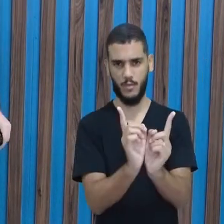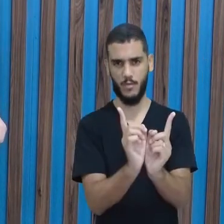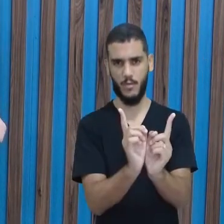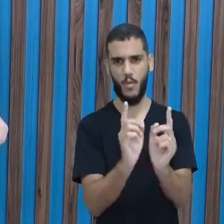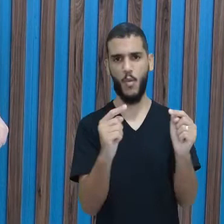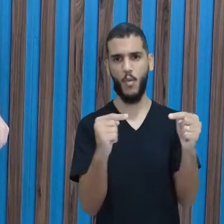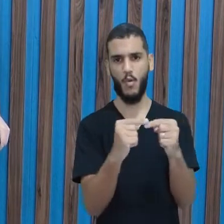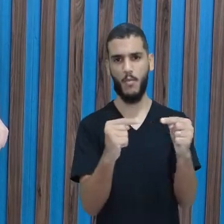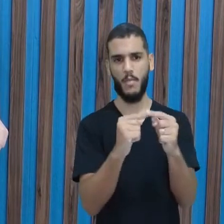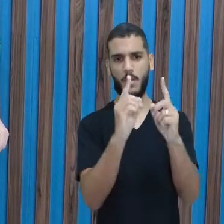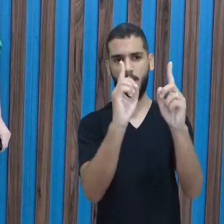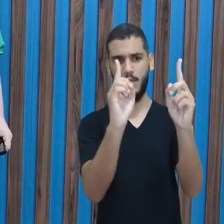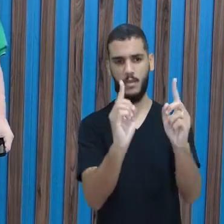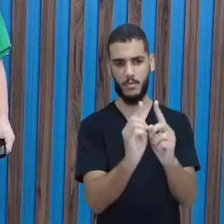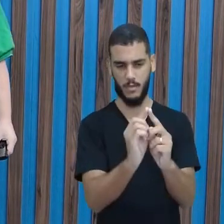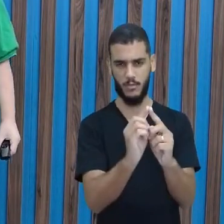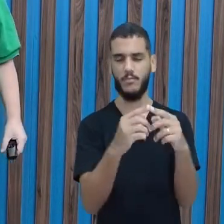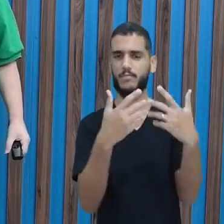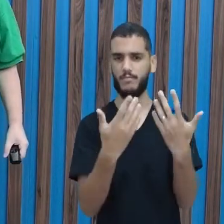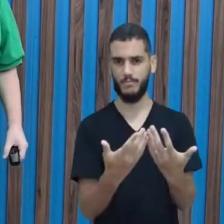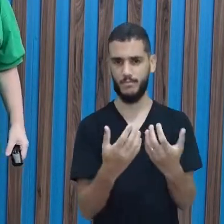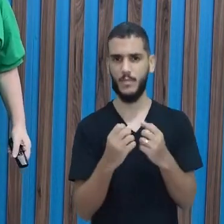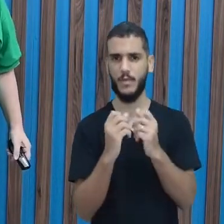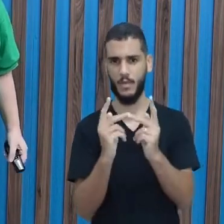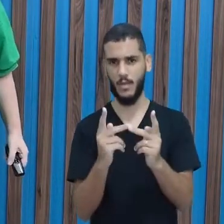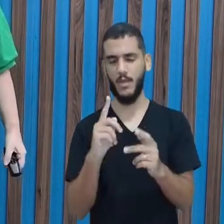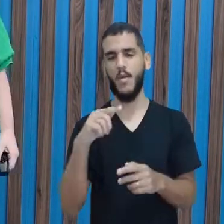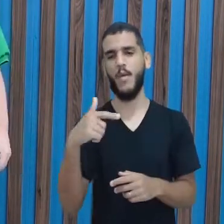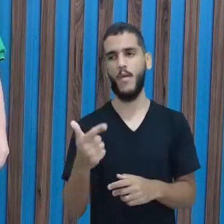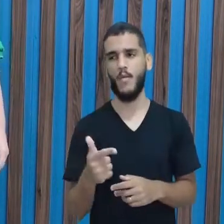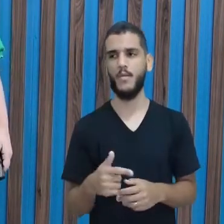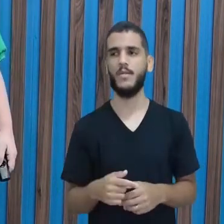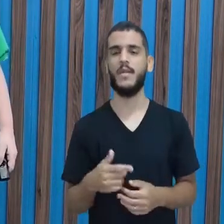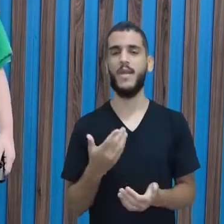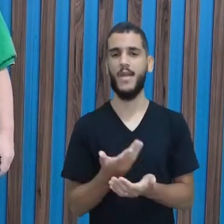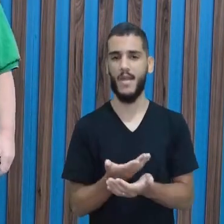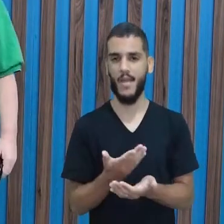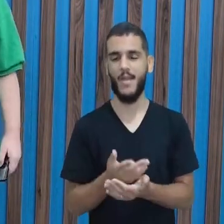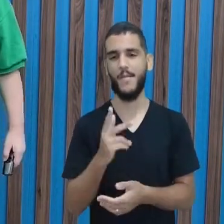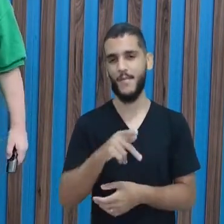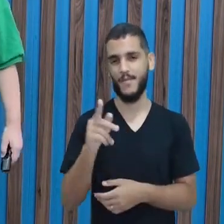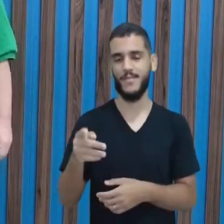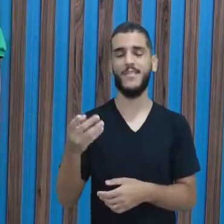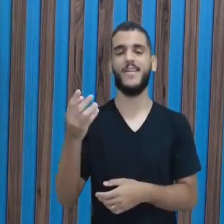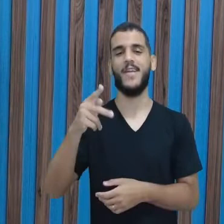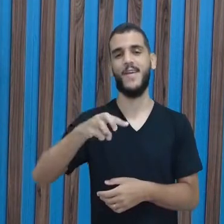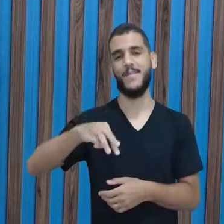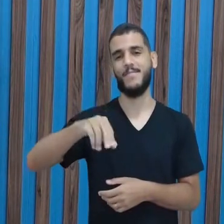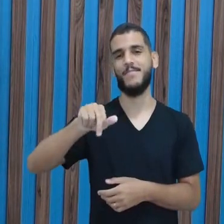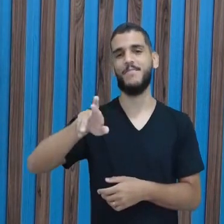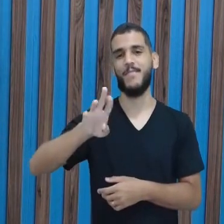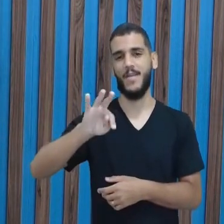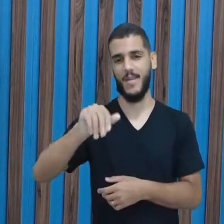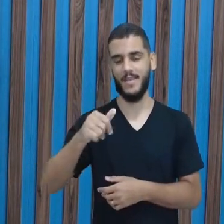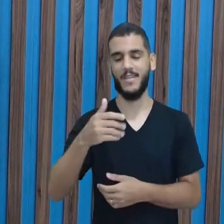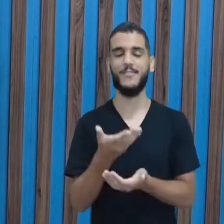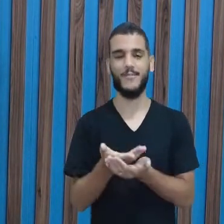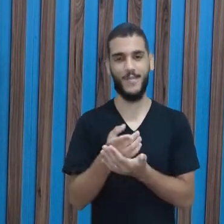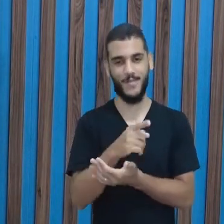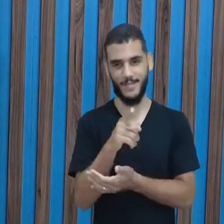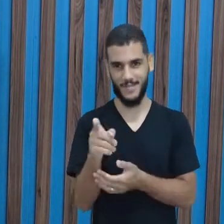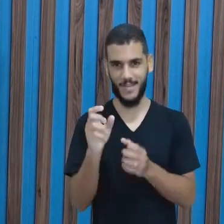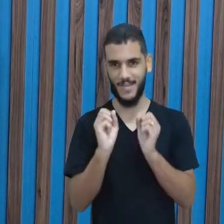é igual ao produto dos meios. Mas isso eu vou deixar para a professora Marta trabalhar com vocês lá no 8º ano, tá,